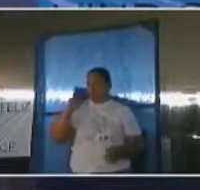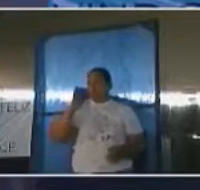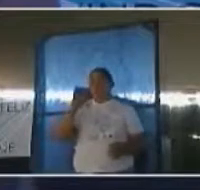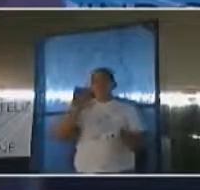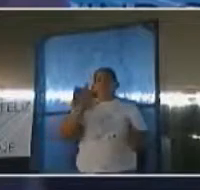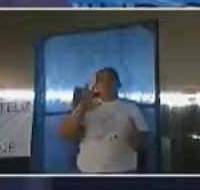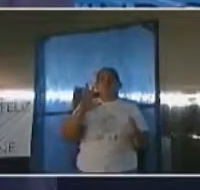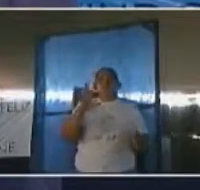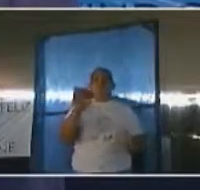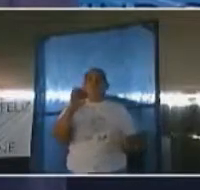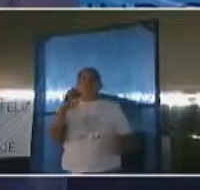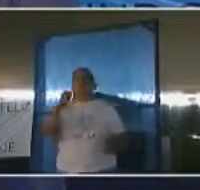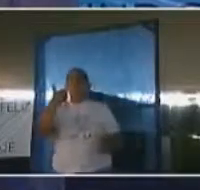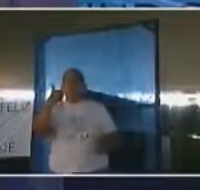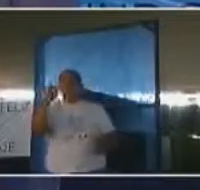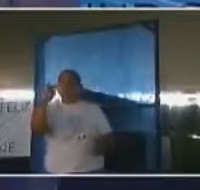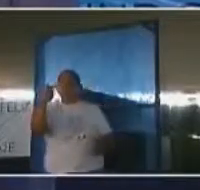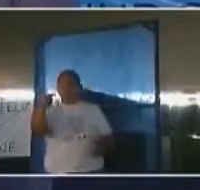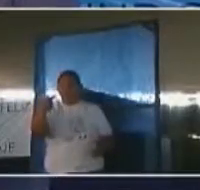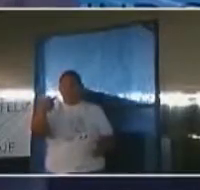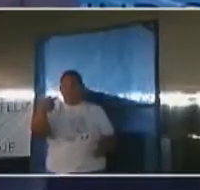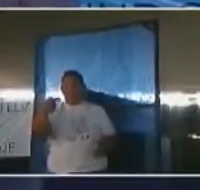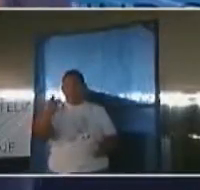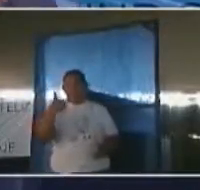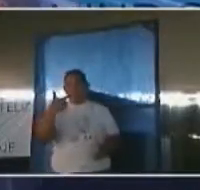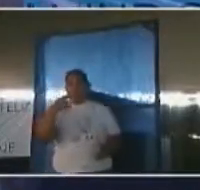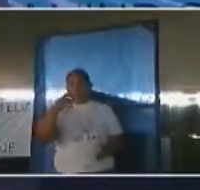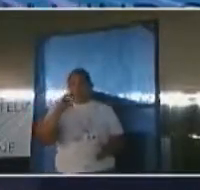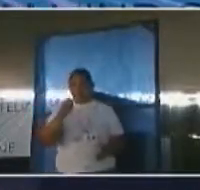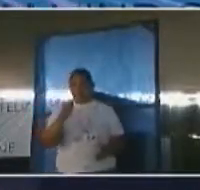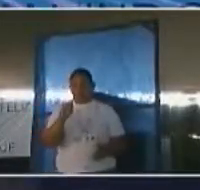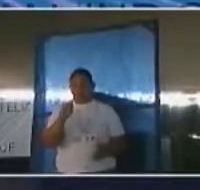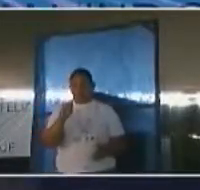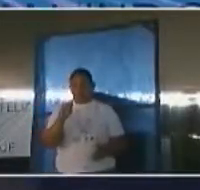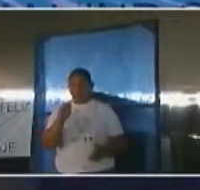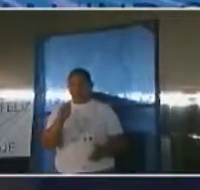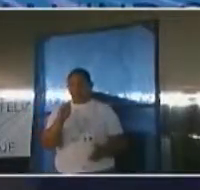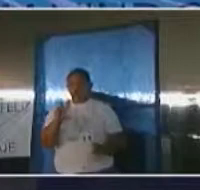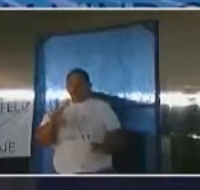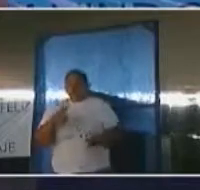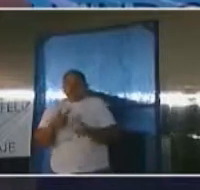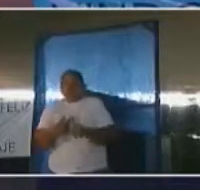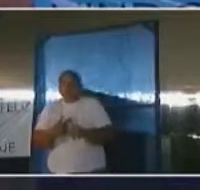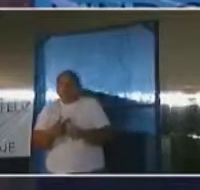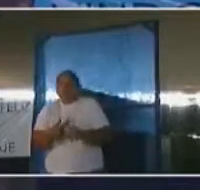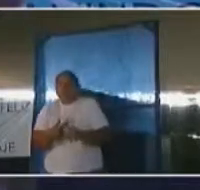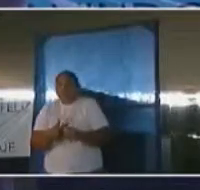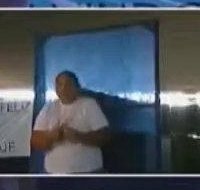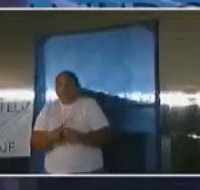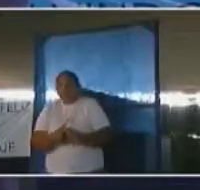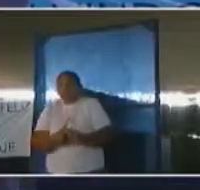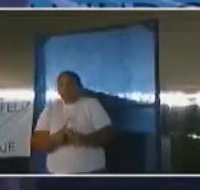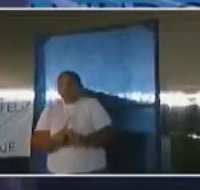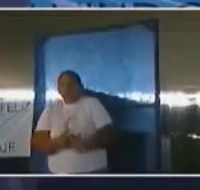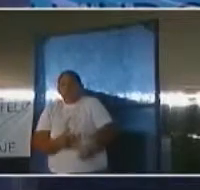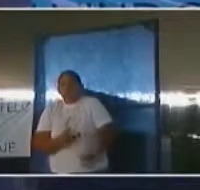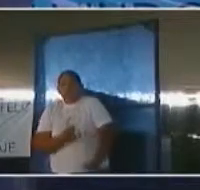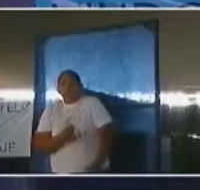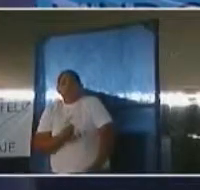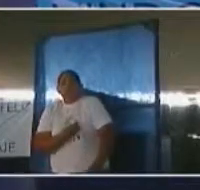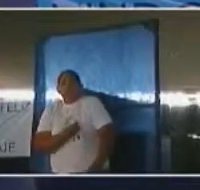28. Pois nele vivemos, nos movemos e existimos, porque dele somos...